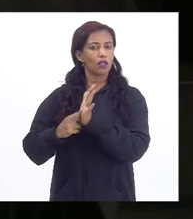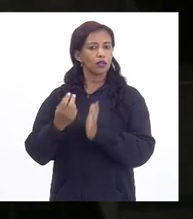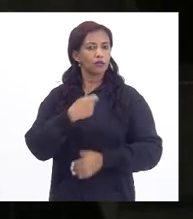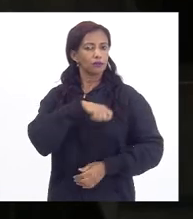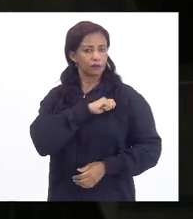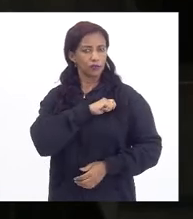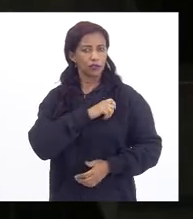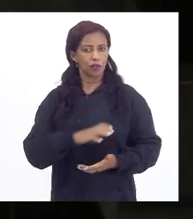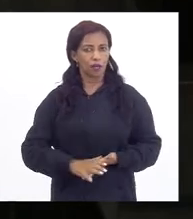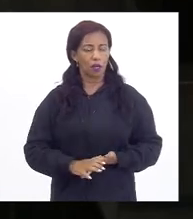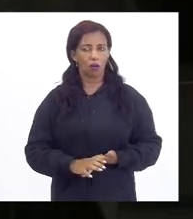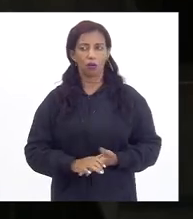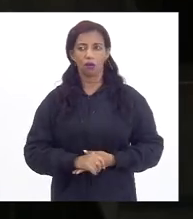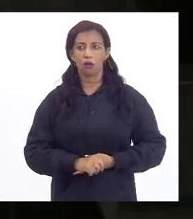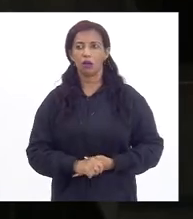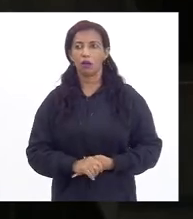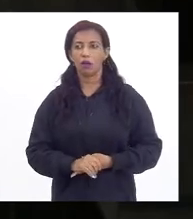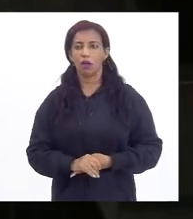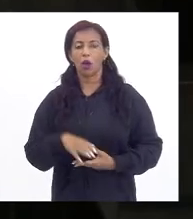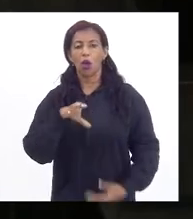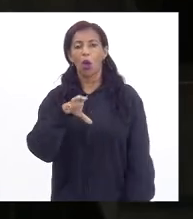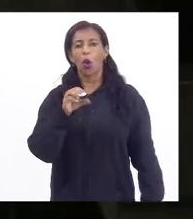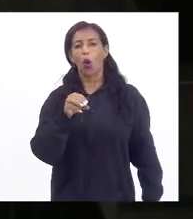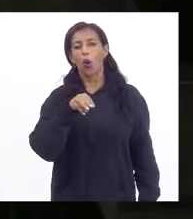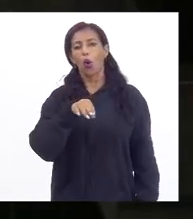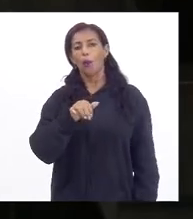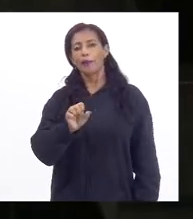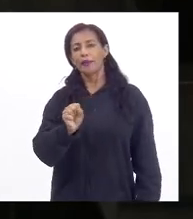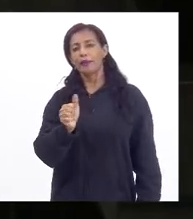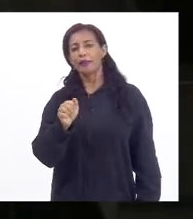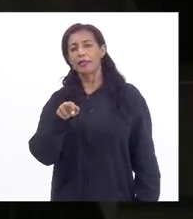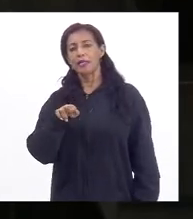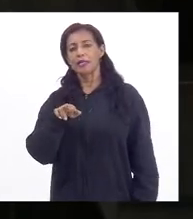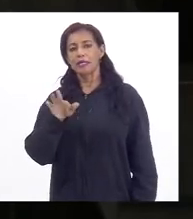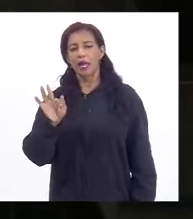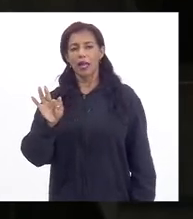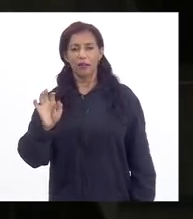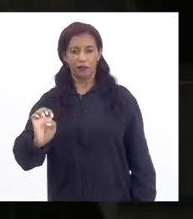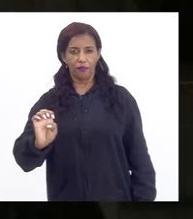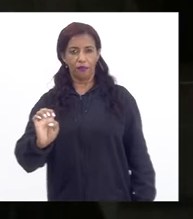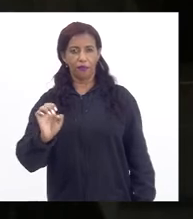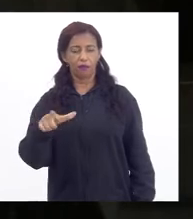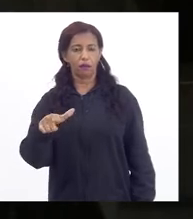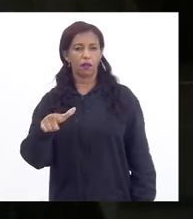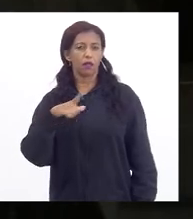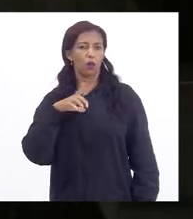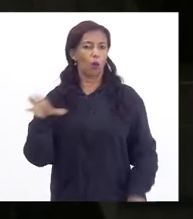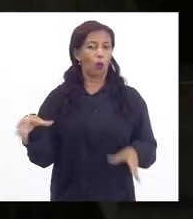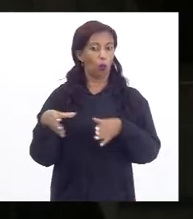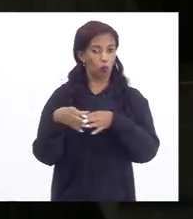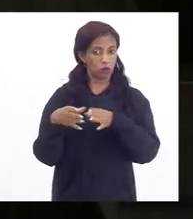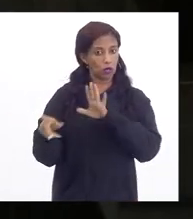recuperação fiscal, a Comissarf, né? A Comissarf conta com um conselho